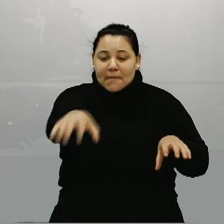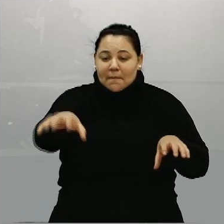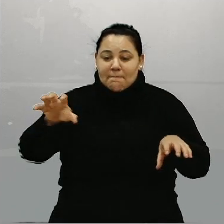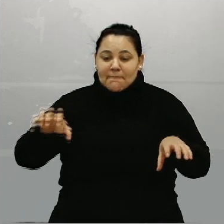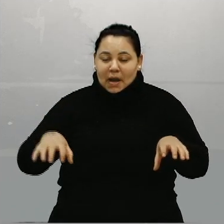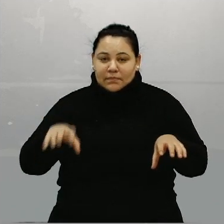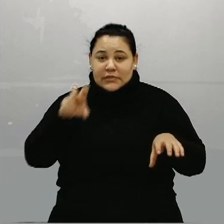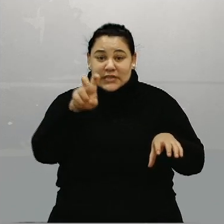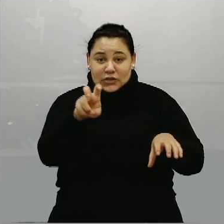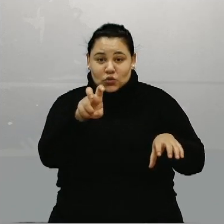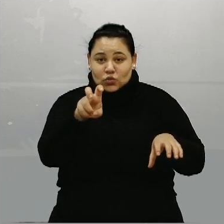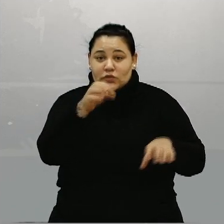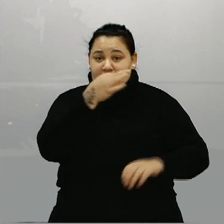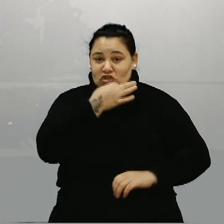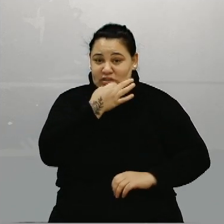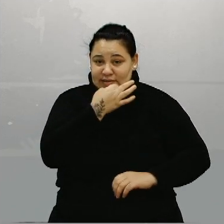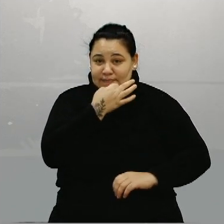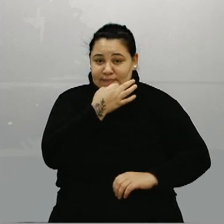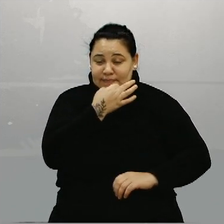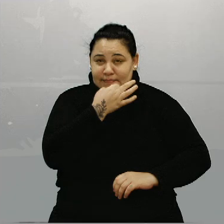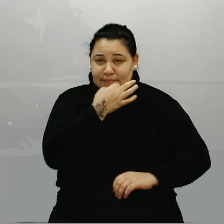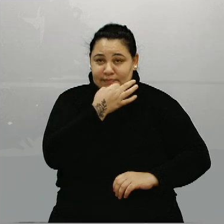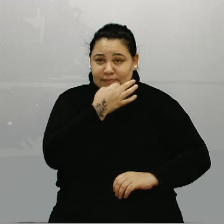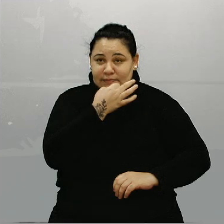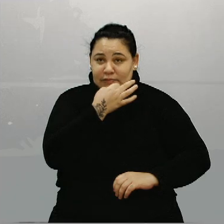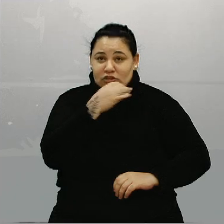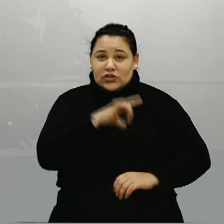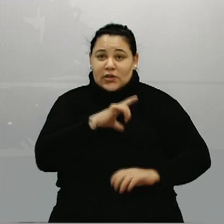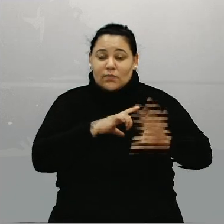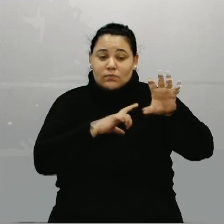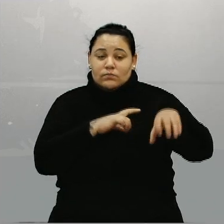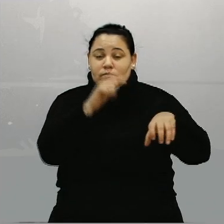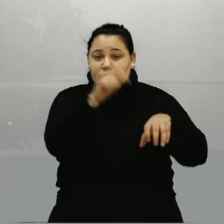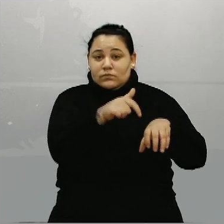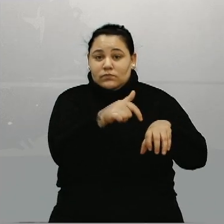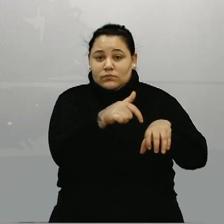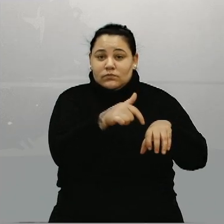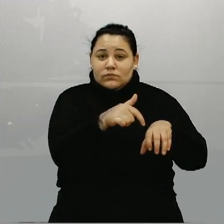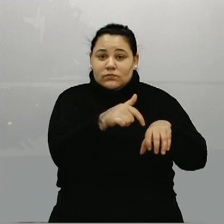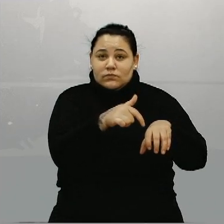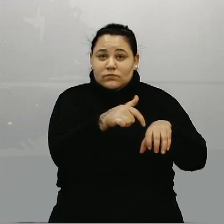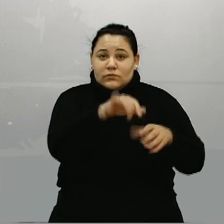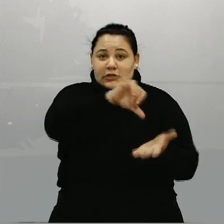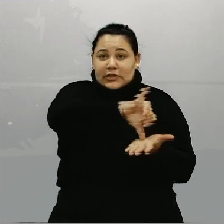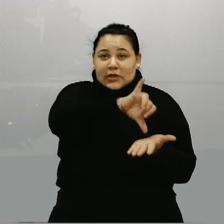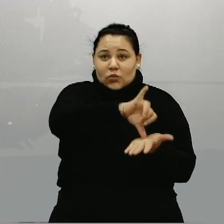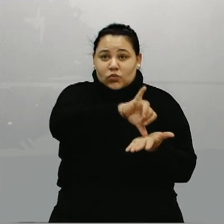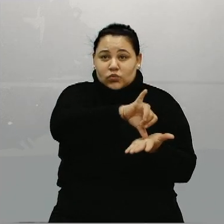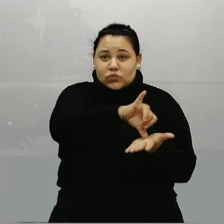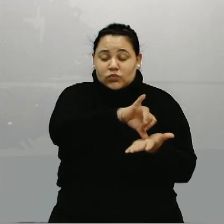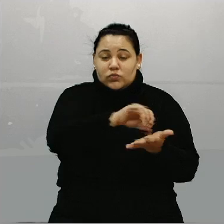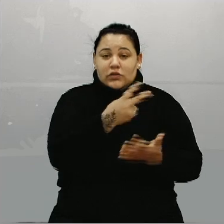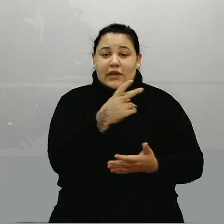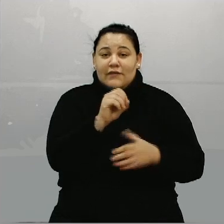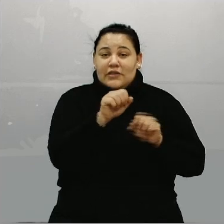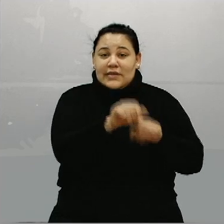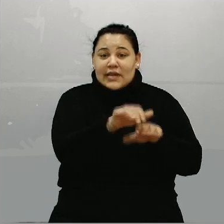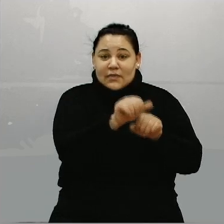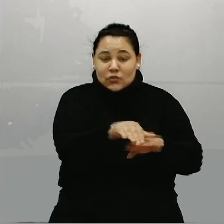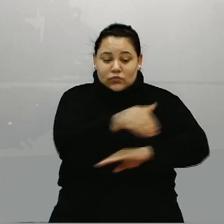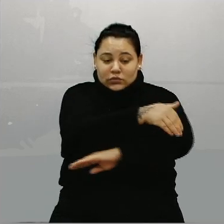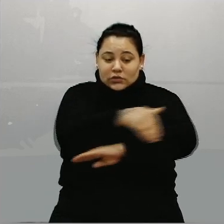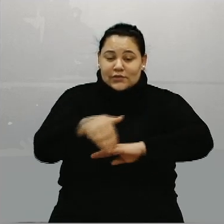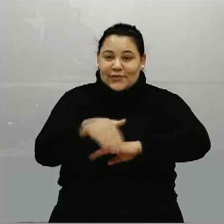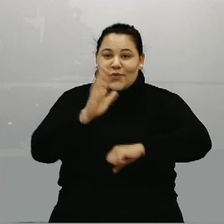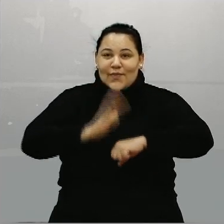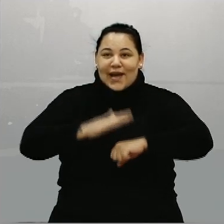pontos de Caxias do Sul. Então, o quartel do Central, né, fica na 20 de setembro, quartel mais